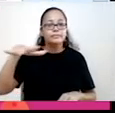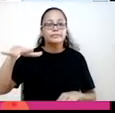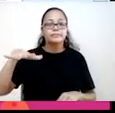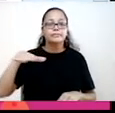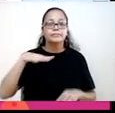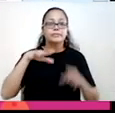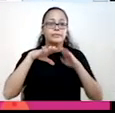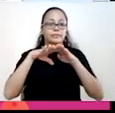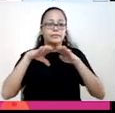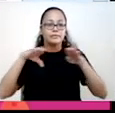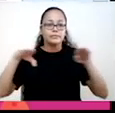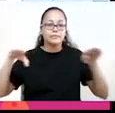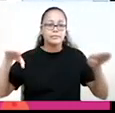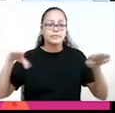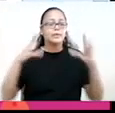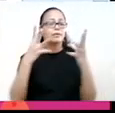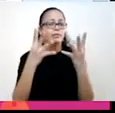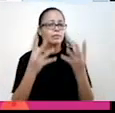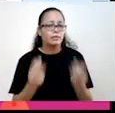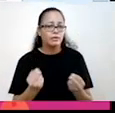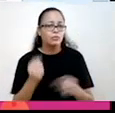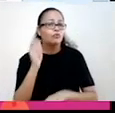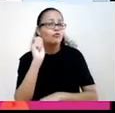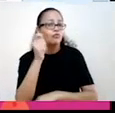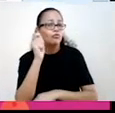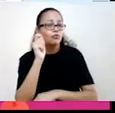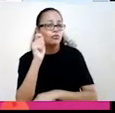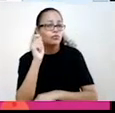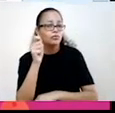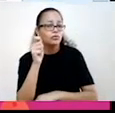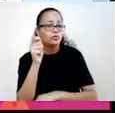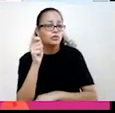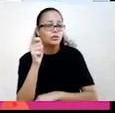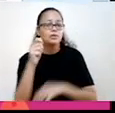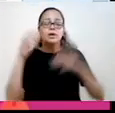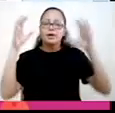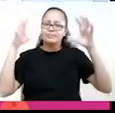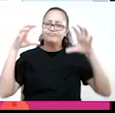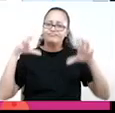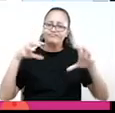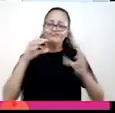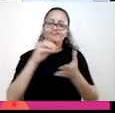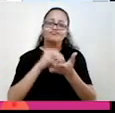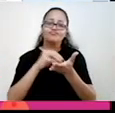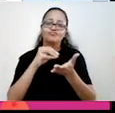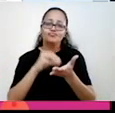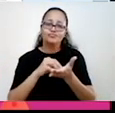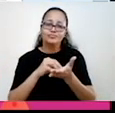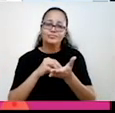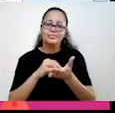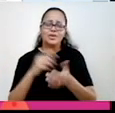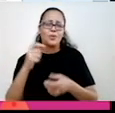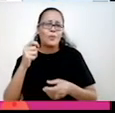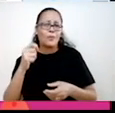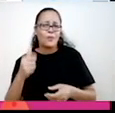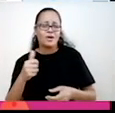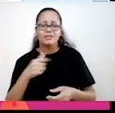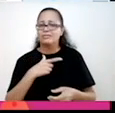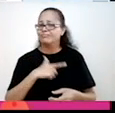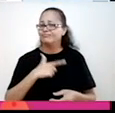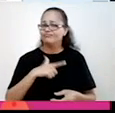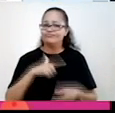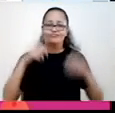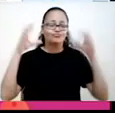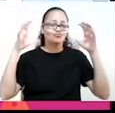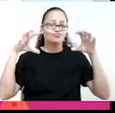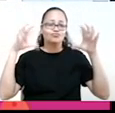baixos planaltos secos da Patagônia Argentina. As precipitações são escassas e irregulares, ou seja, quase não se precipita,